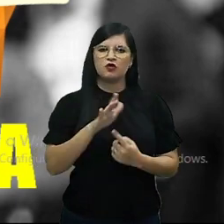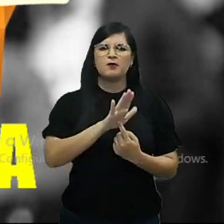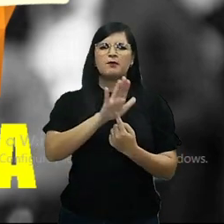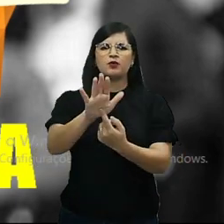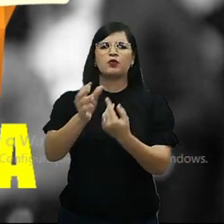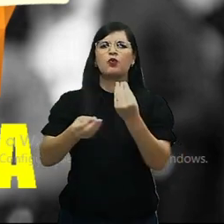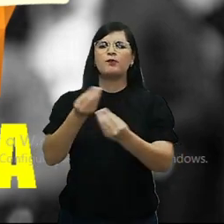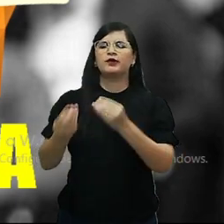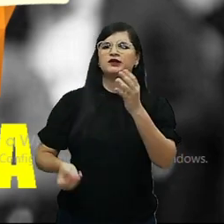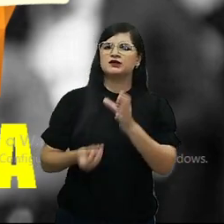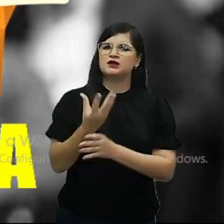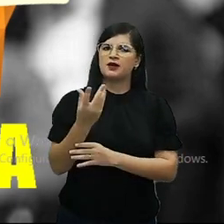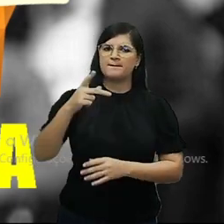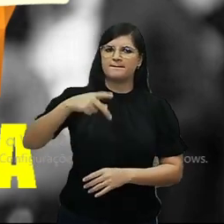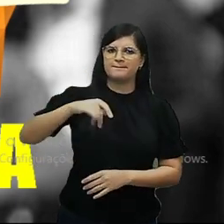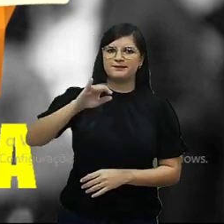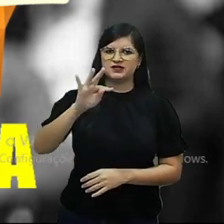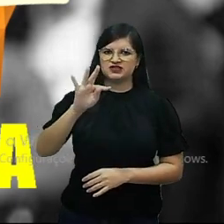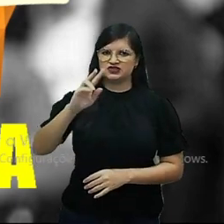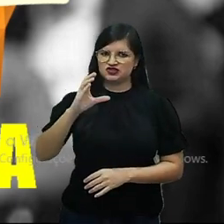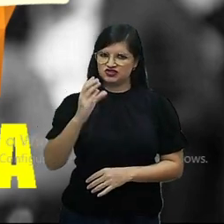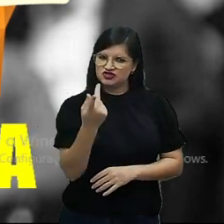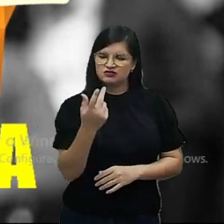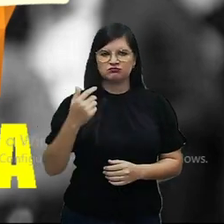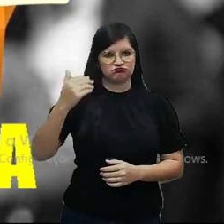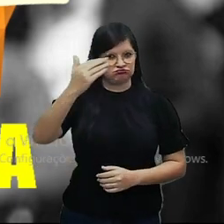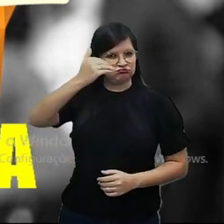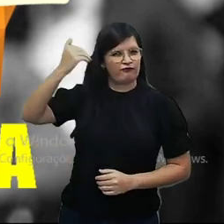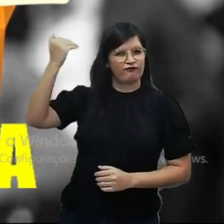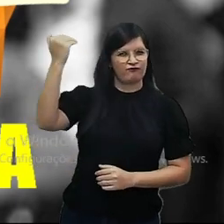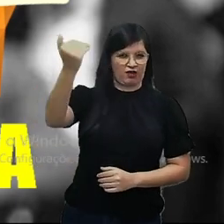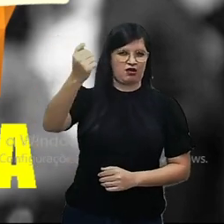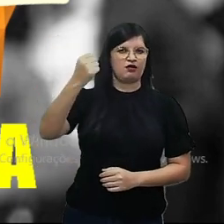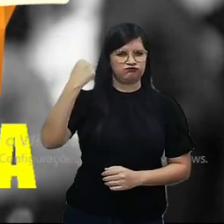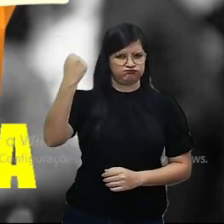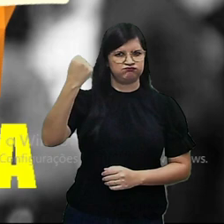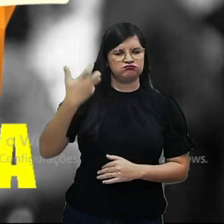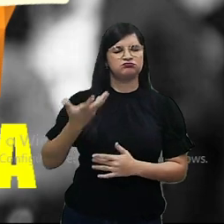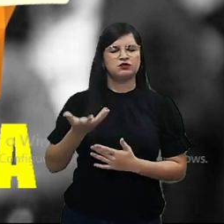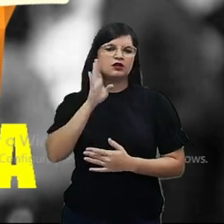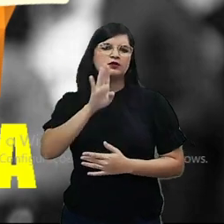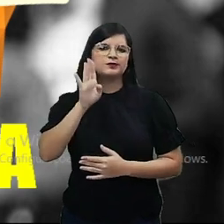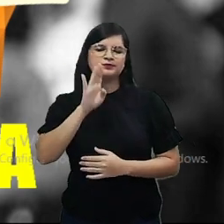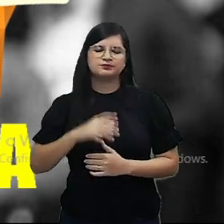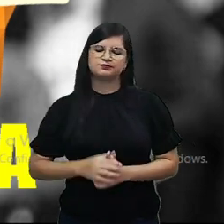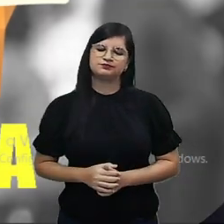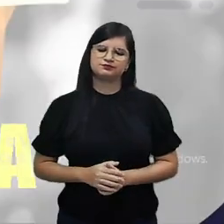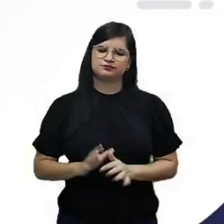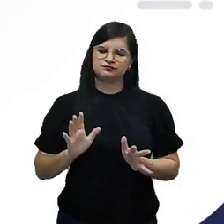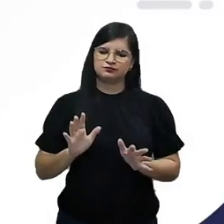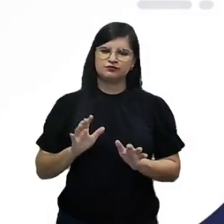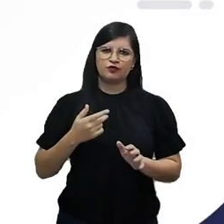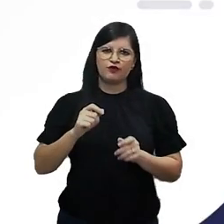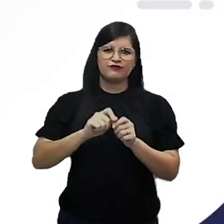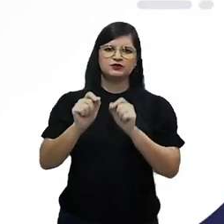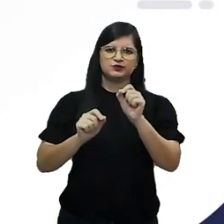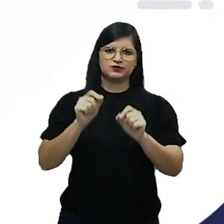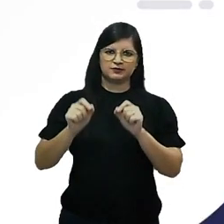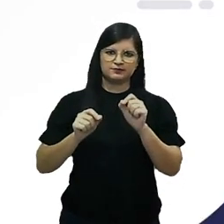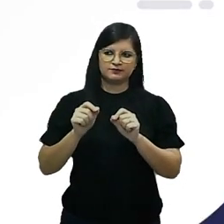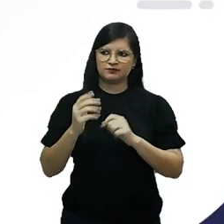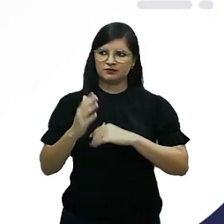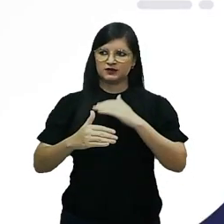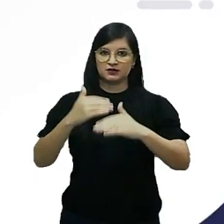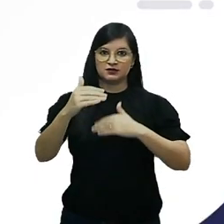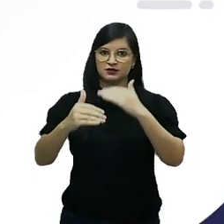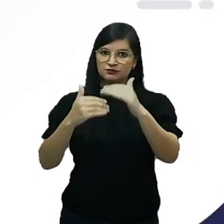você pode criar um pitch fera, muito legal. E basicamente, pessoal, o que é que foi que eu fiz? Eu